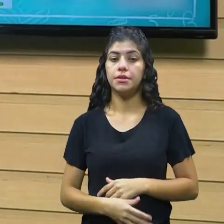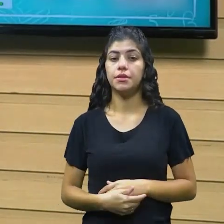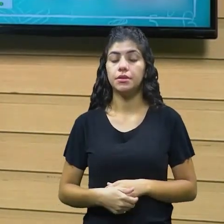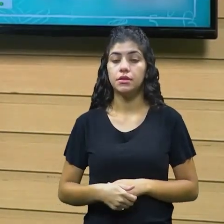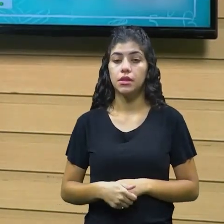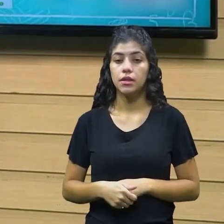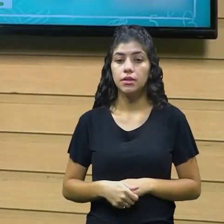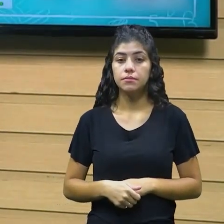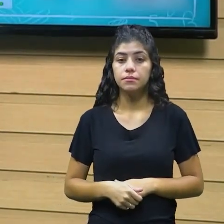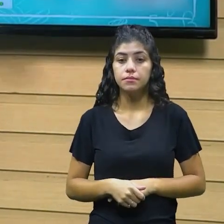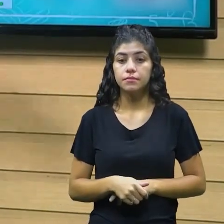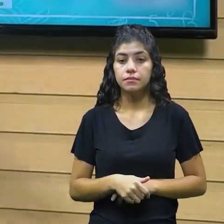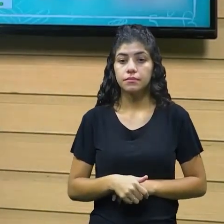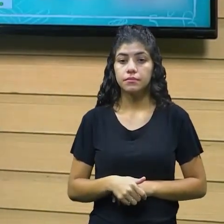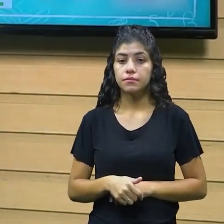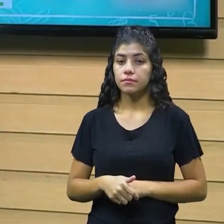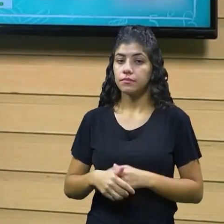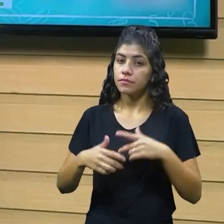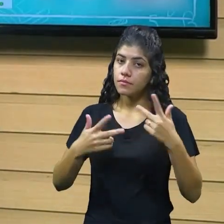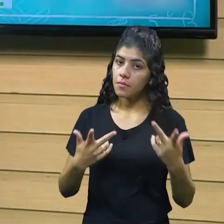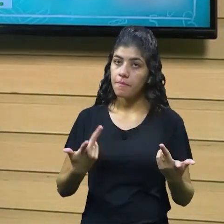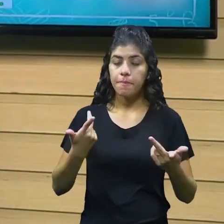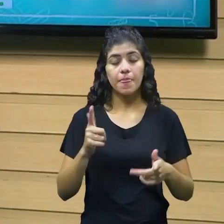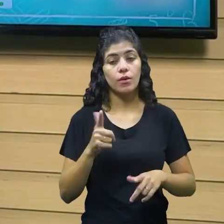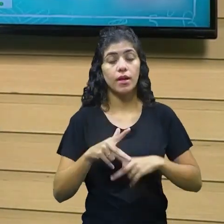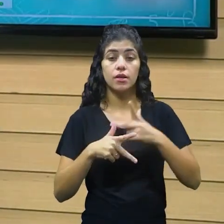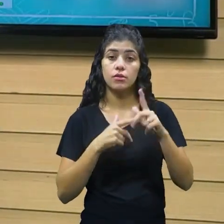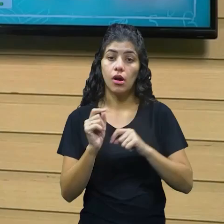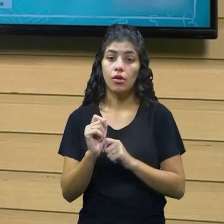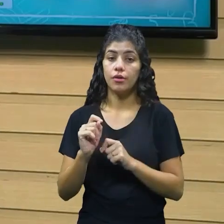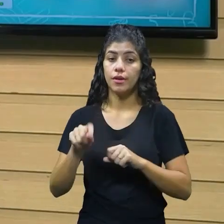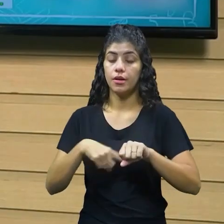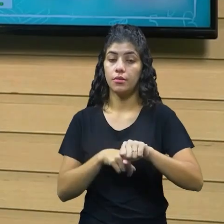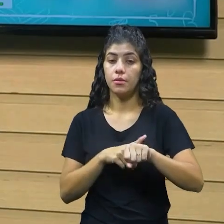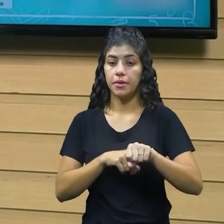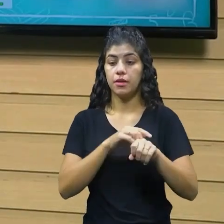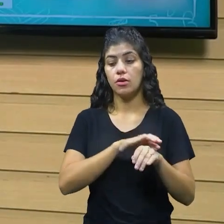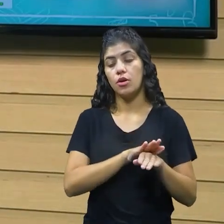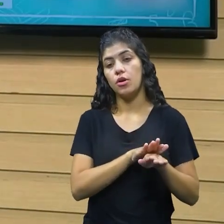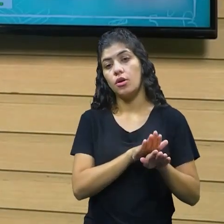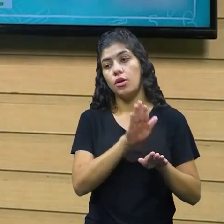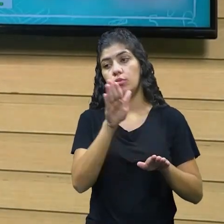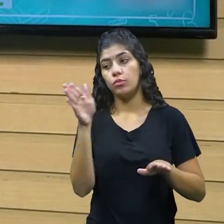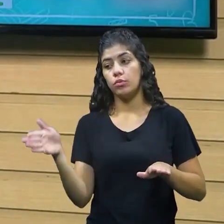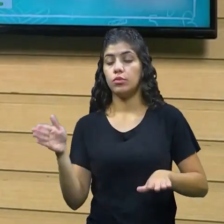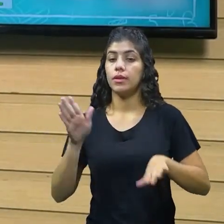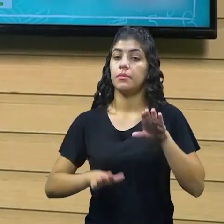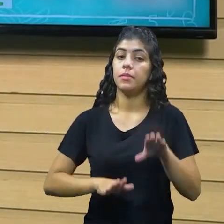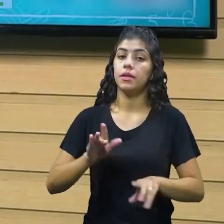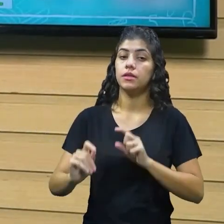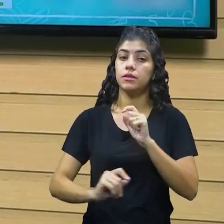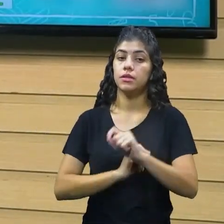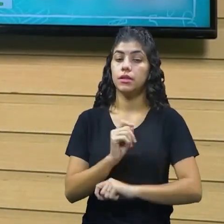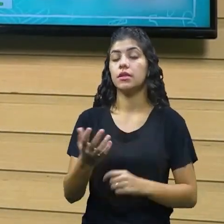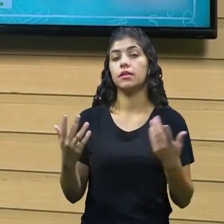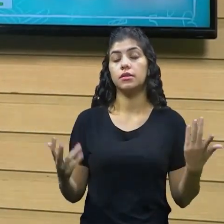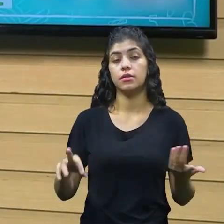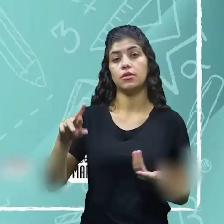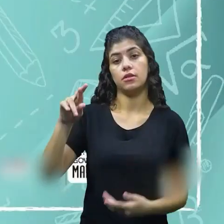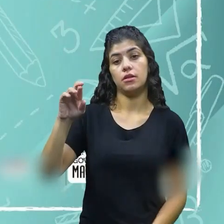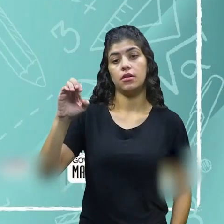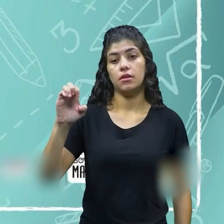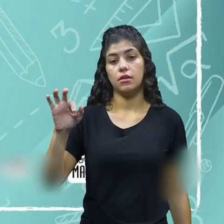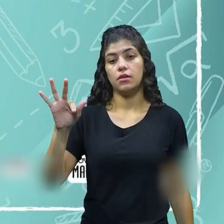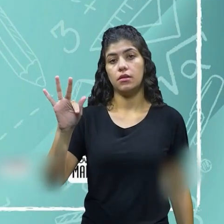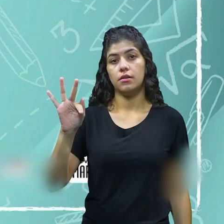Terra observando já não vai ser retilíneo, vai ser um momento angular. Então tudo depende de quem? Do referencial